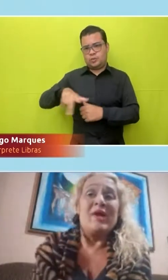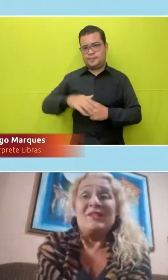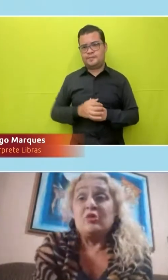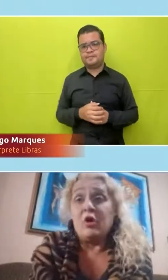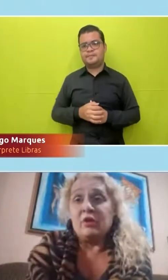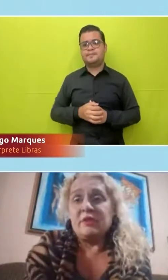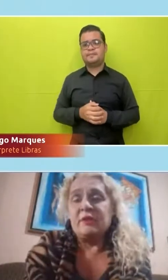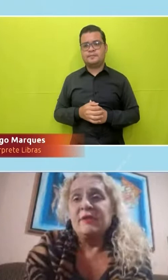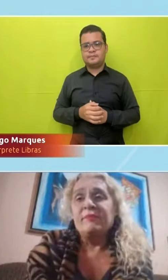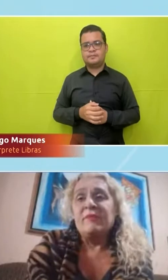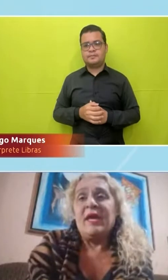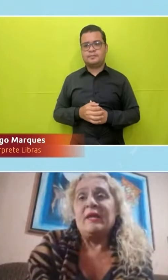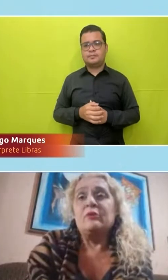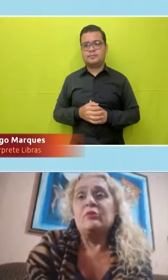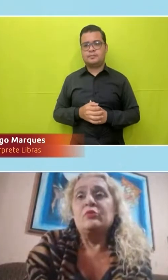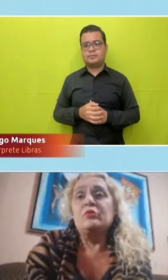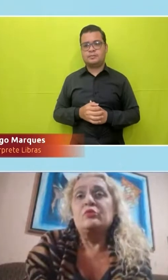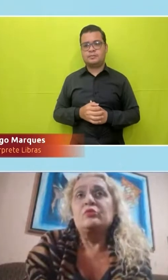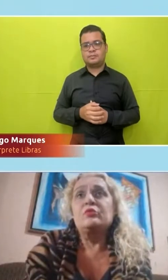condição retrógrada